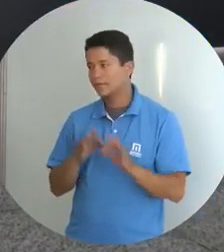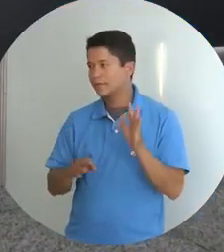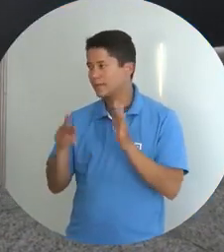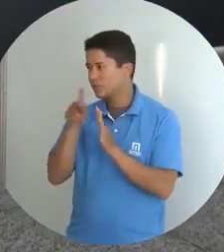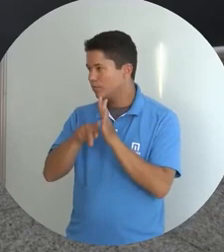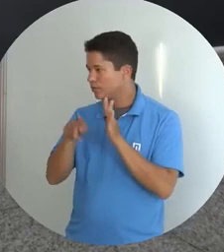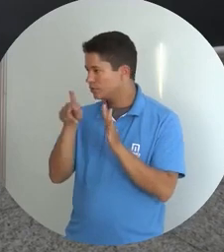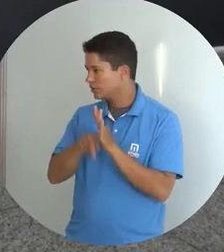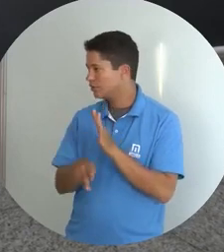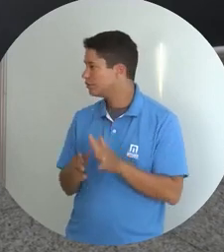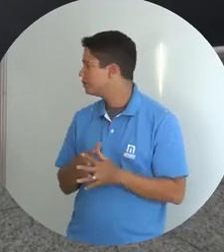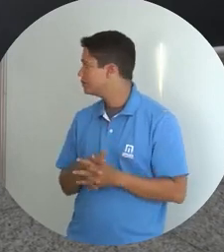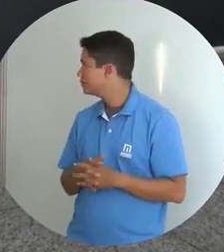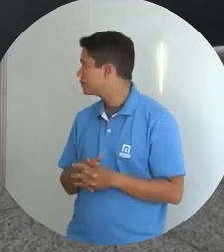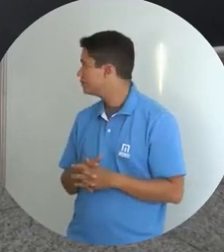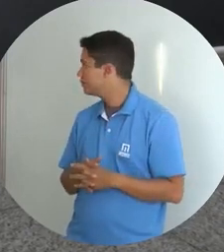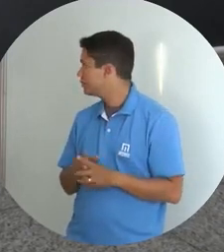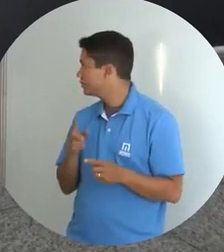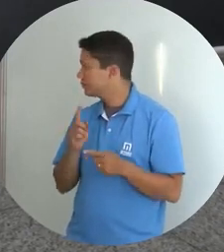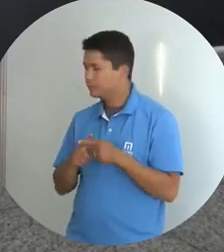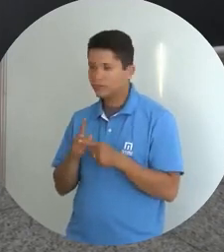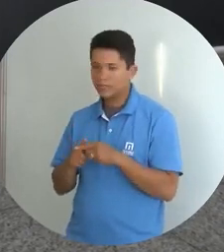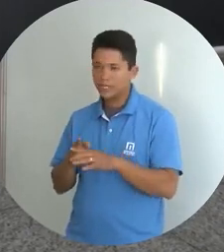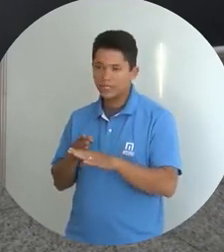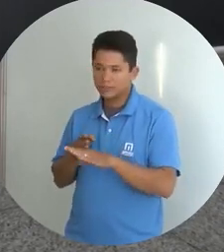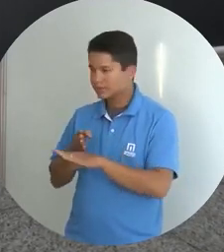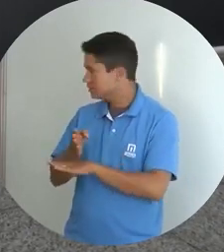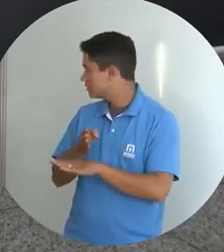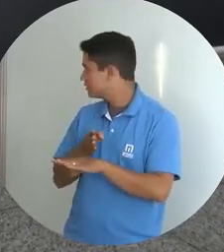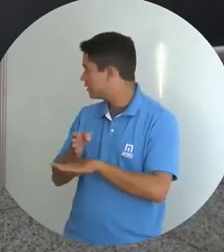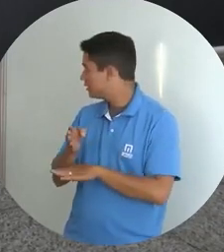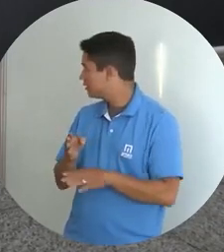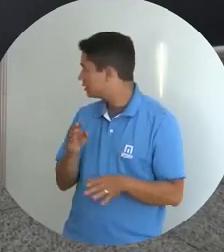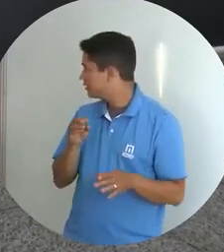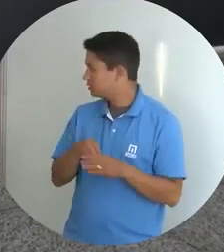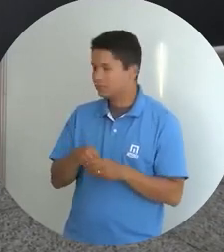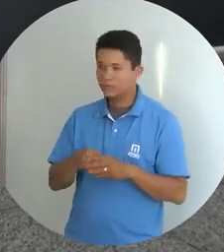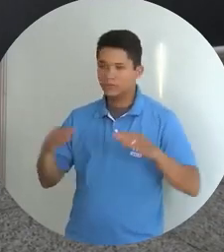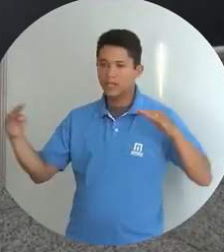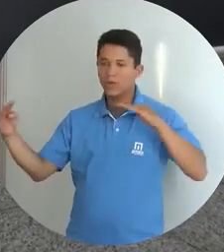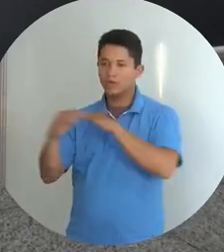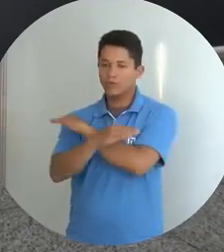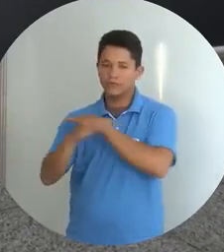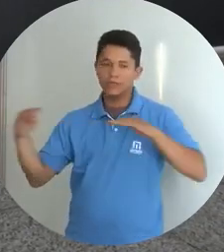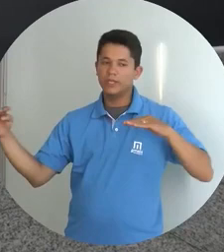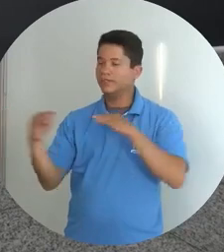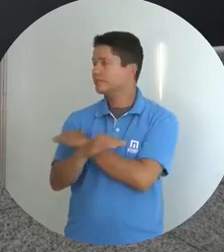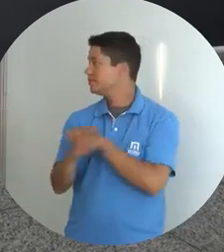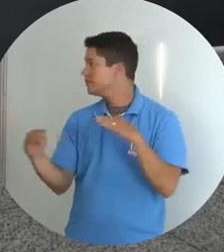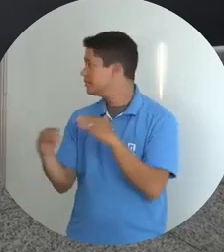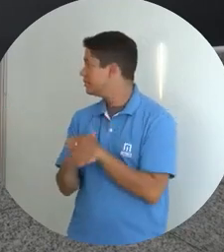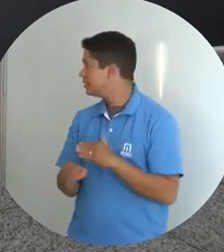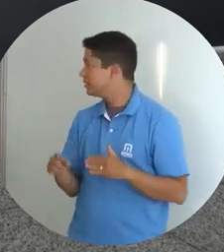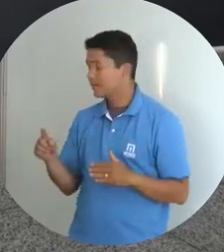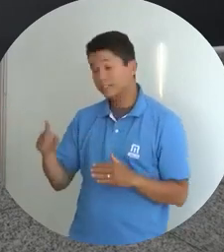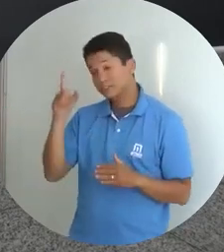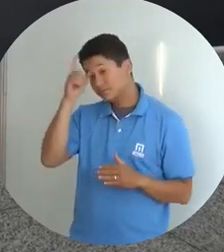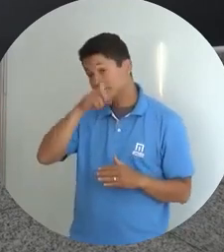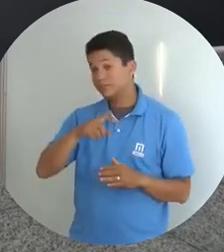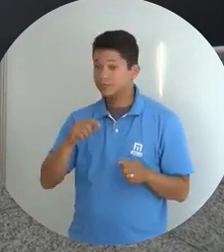porque a gente teve que acessar trechos internos entre a rodovia em que o gabarito é muito